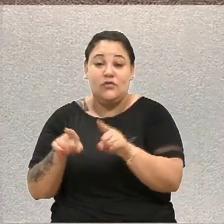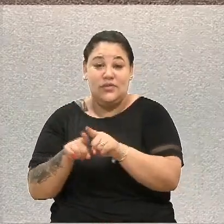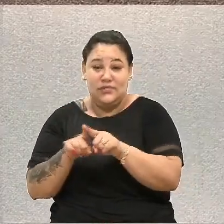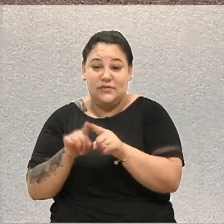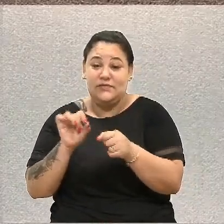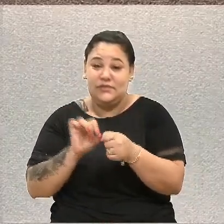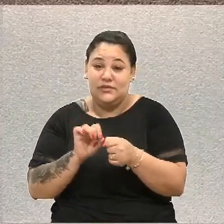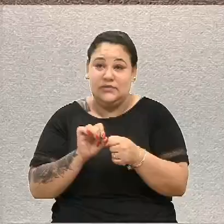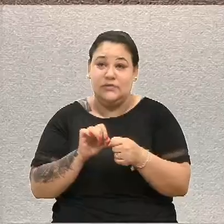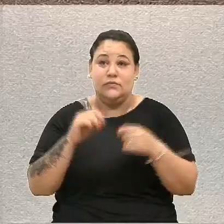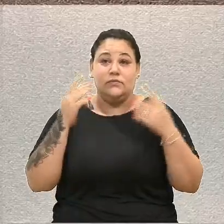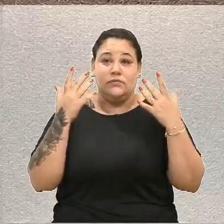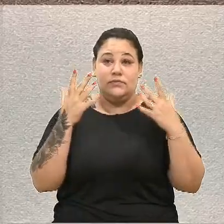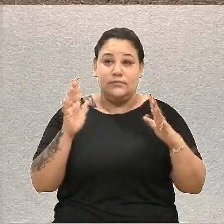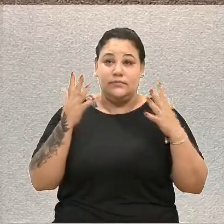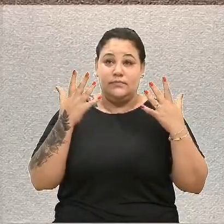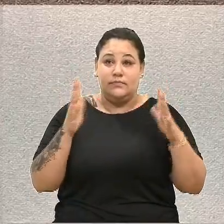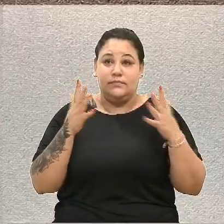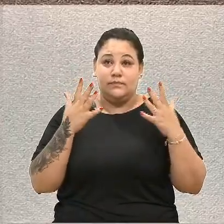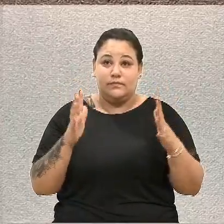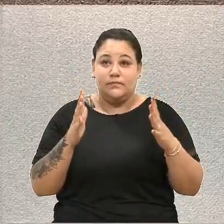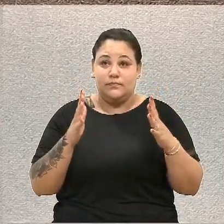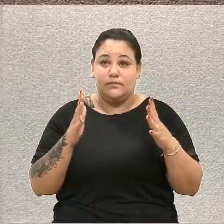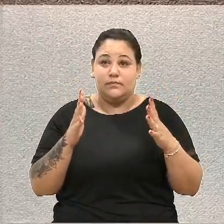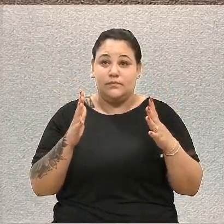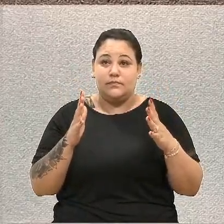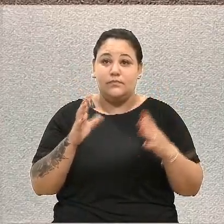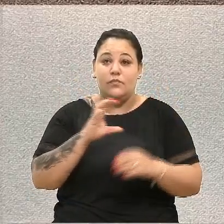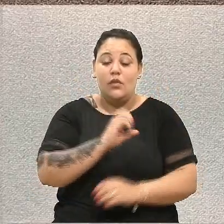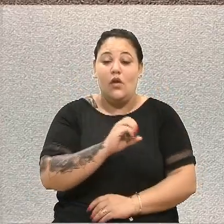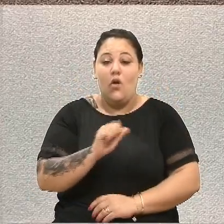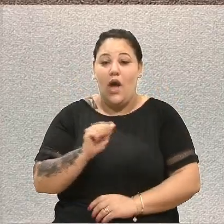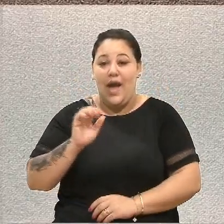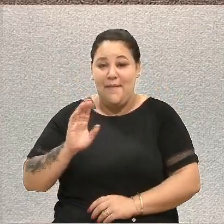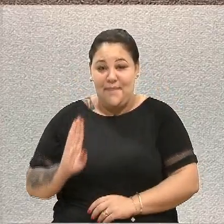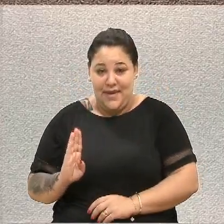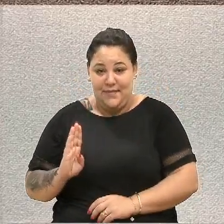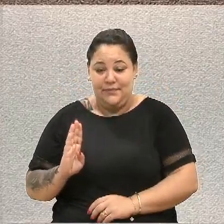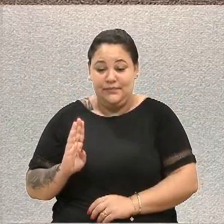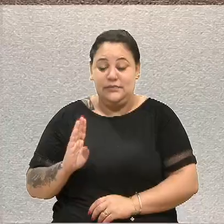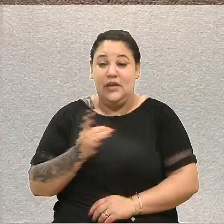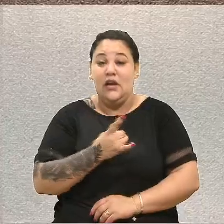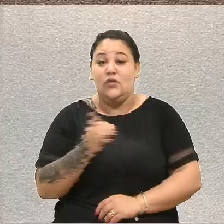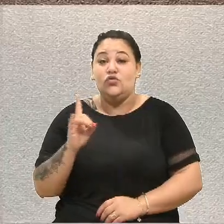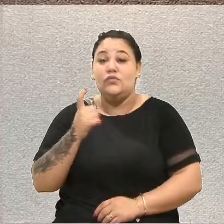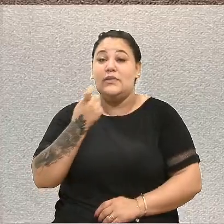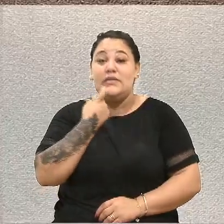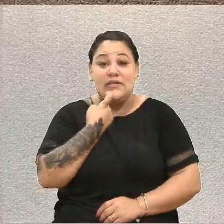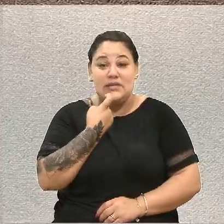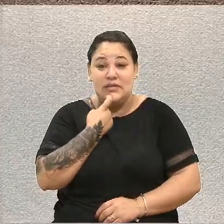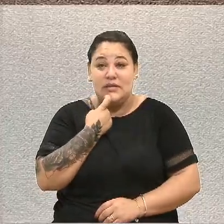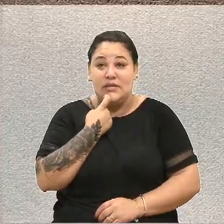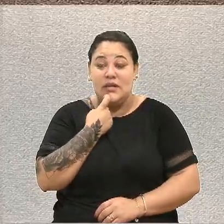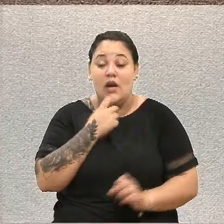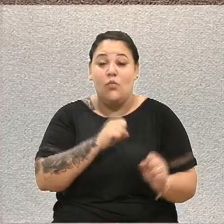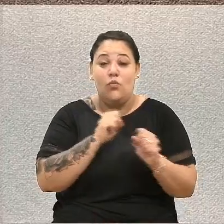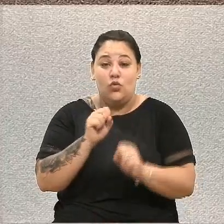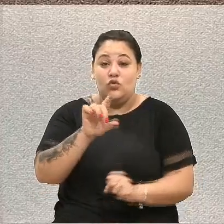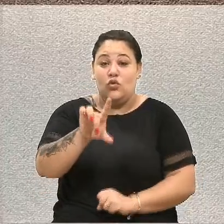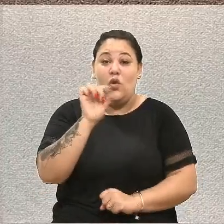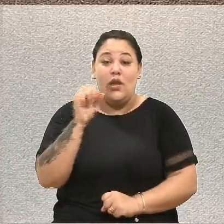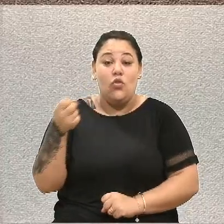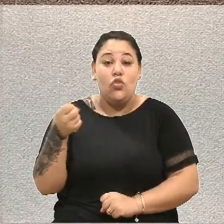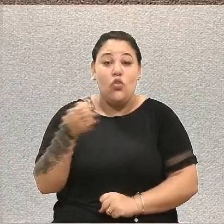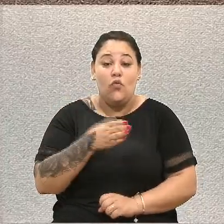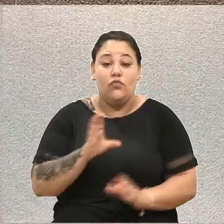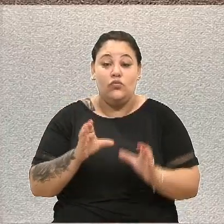de congratulações à Ordem dos Advogados do Brasil, que nesta última sexta-feira pôde eleger sua nova